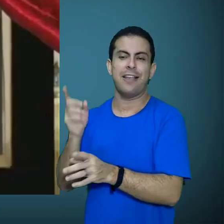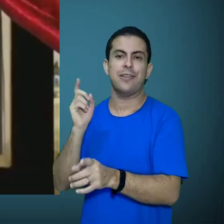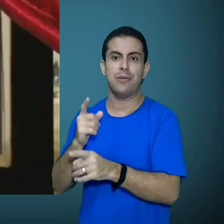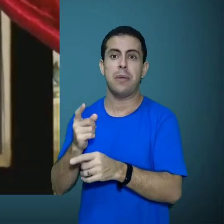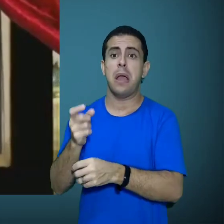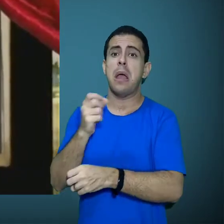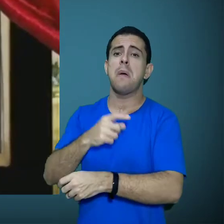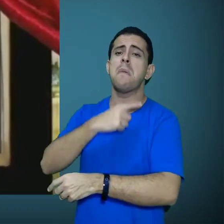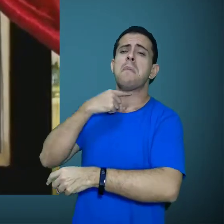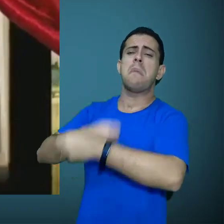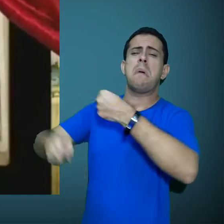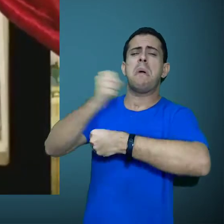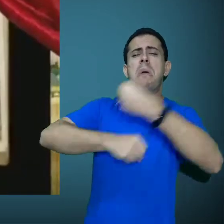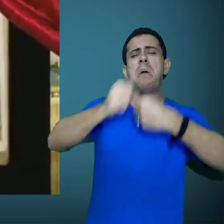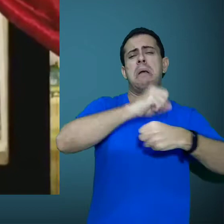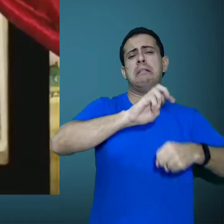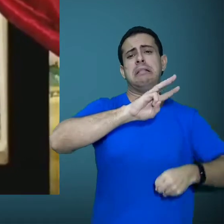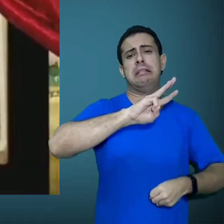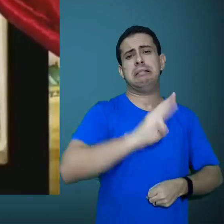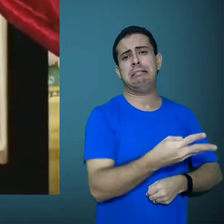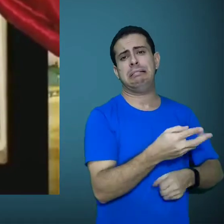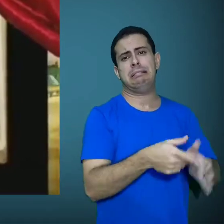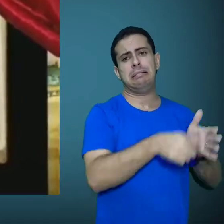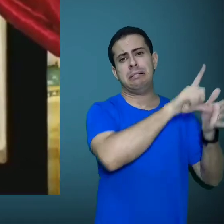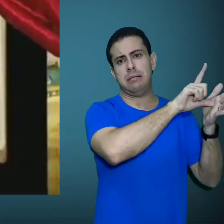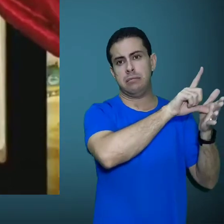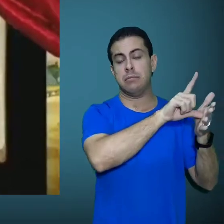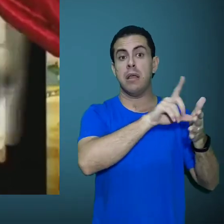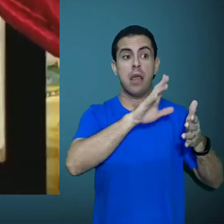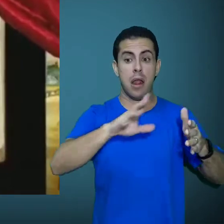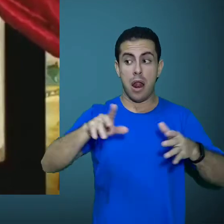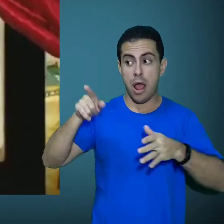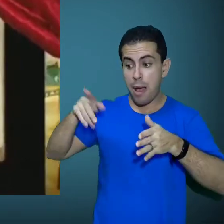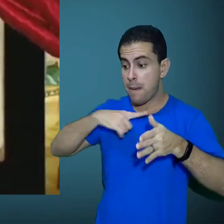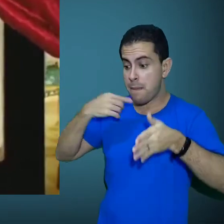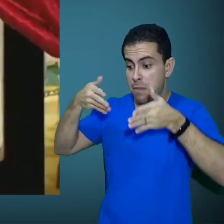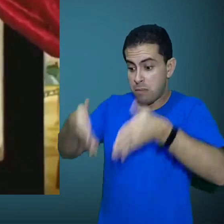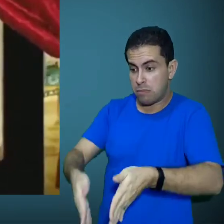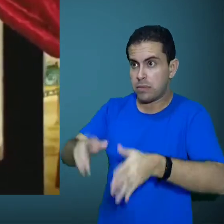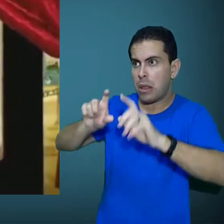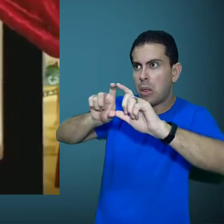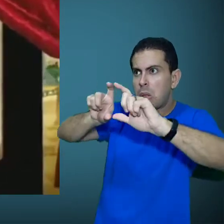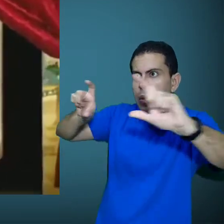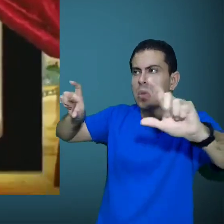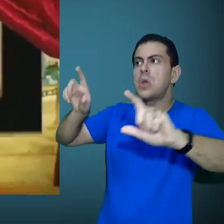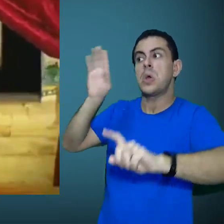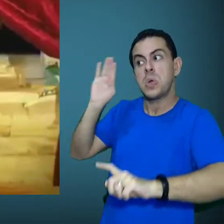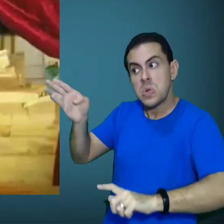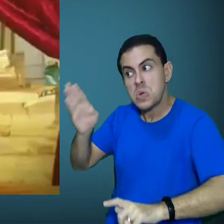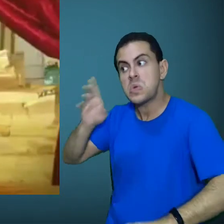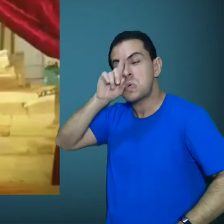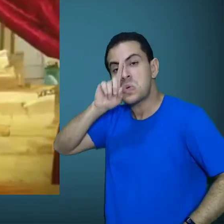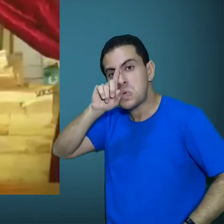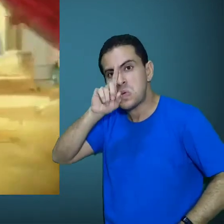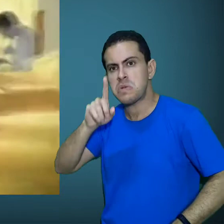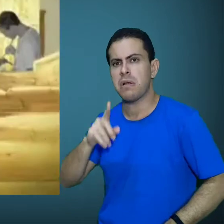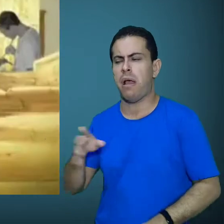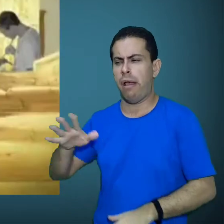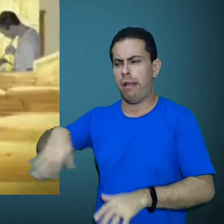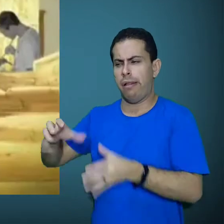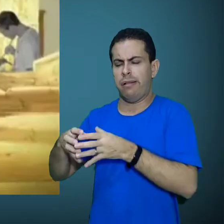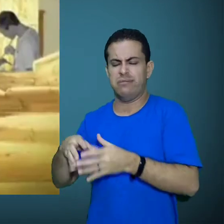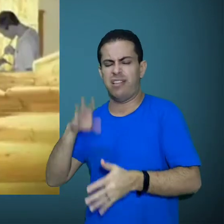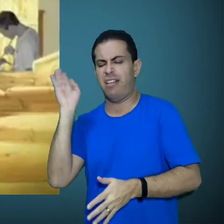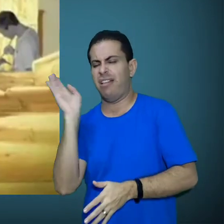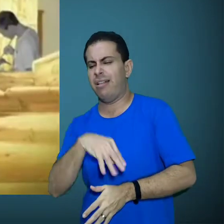sua morte. Os túmulos dos faraós muitas vezes tinham avisos e maldições escritas nas paredes, mas Howard Carter e sua